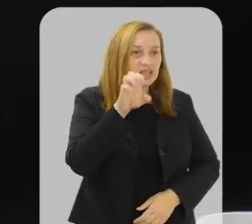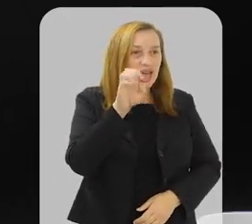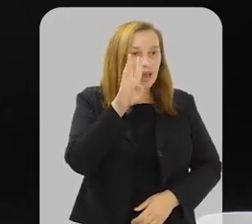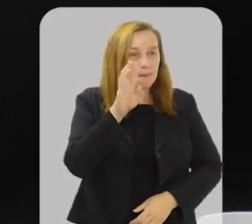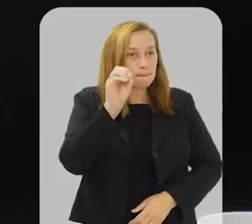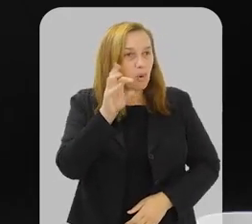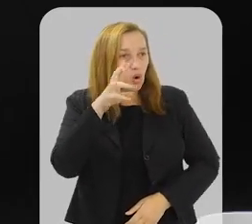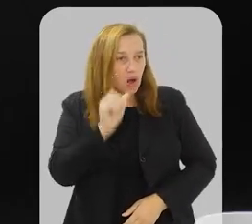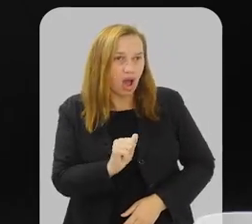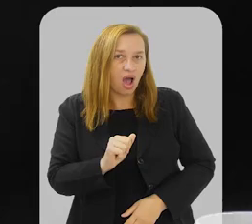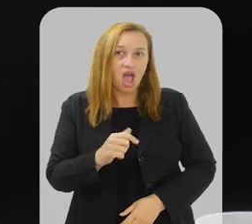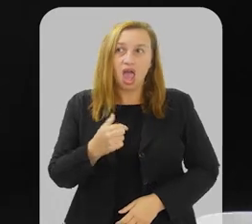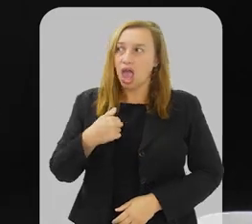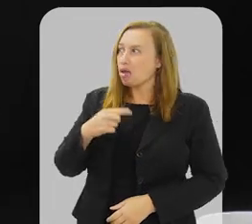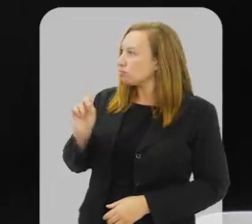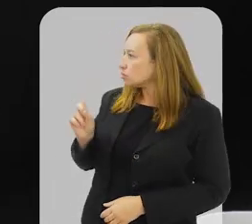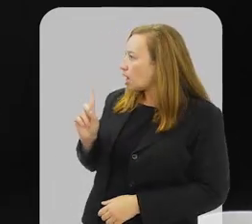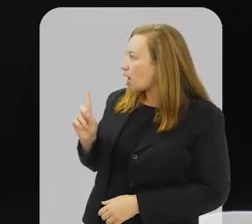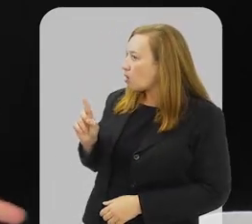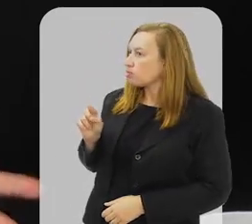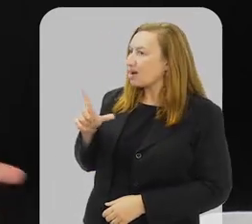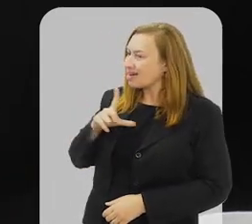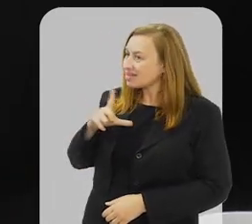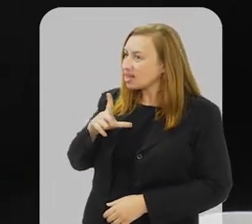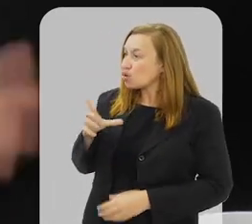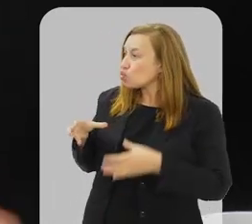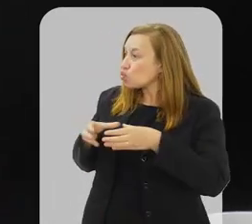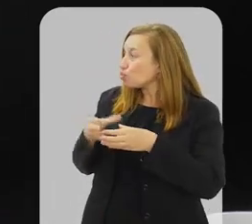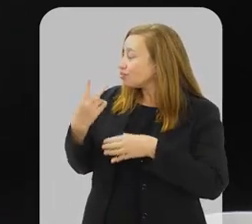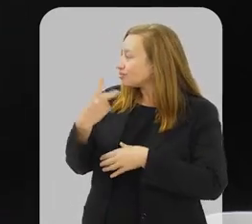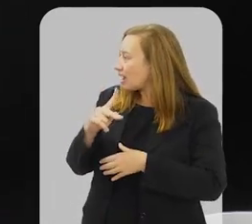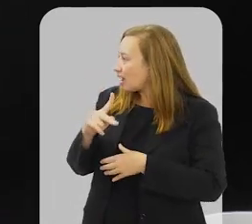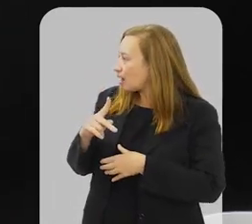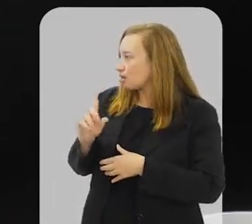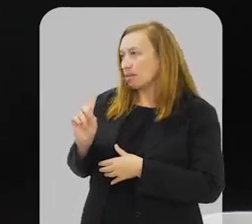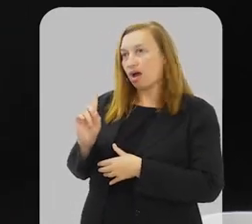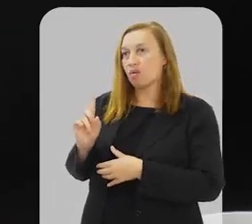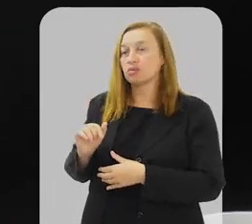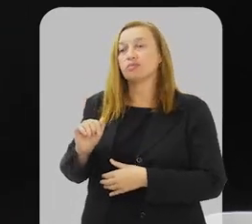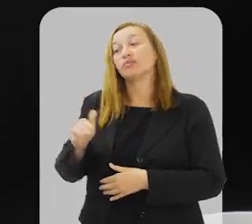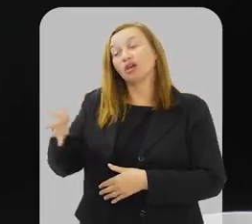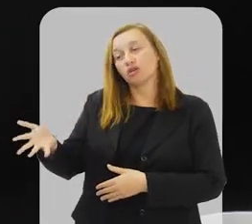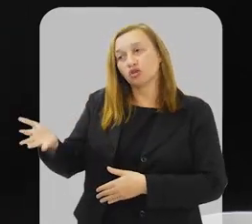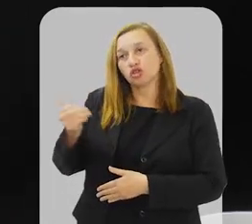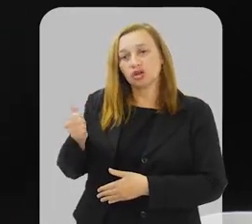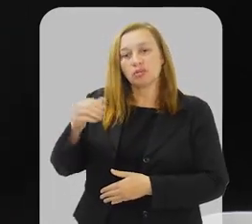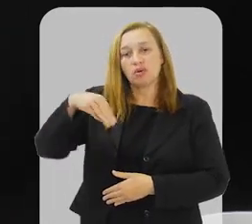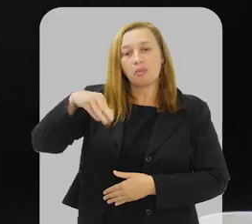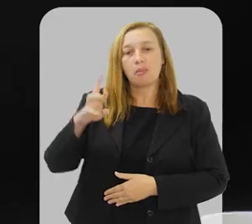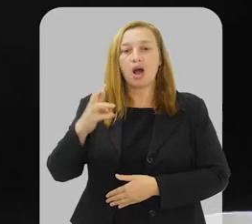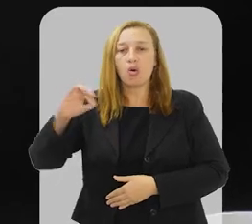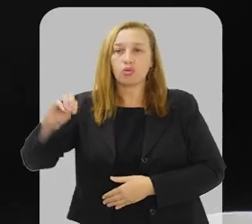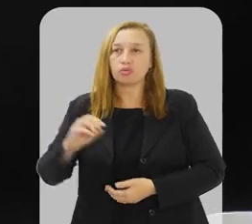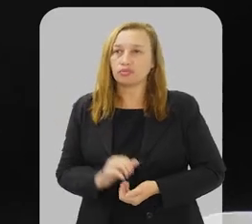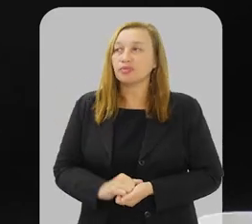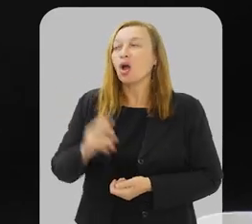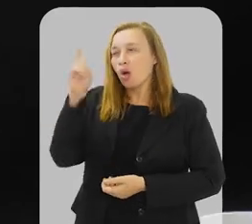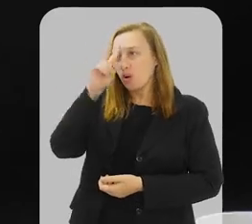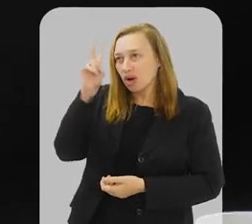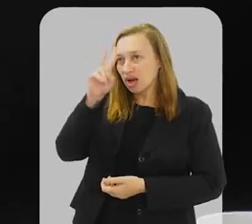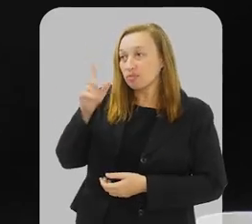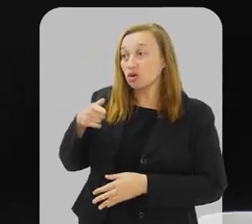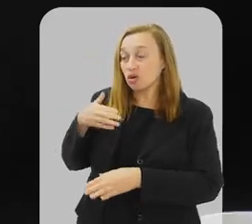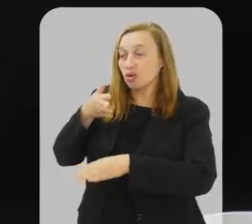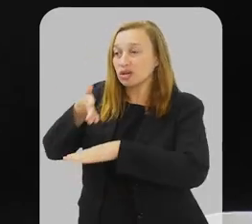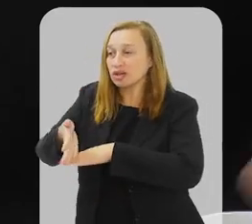Débora tem equipe dela ela não vai gostar dessa ingerência Deixa ela fazer el não mas espa chama o Mauro eu me lembro disso